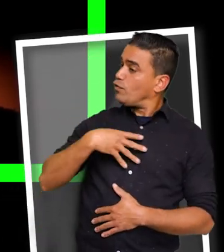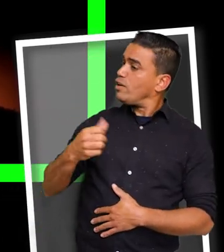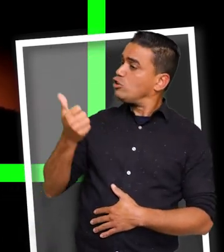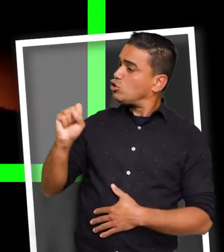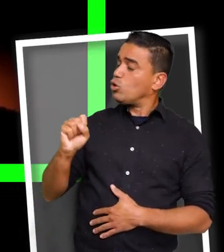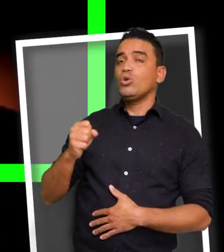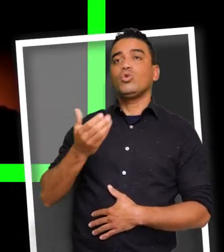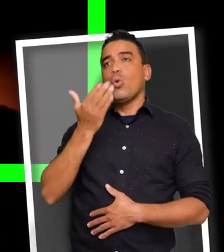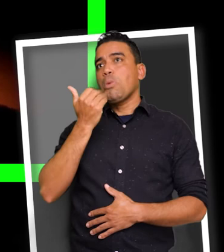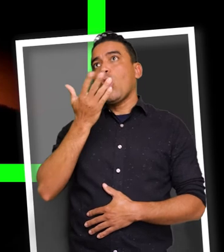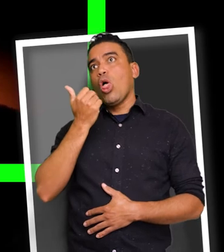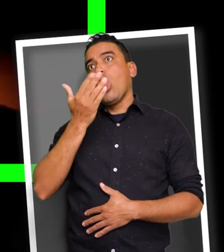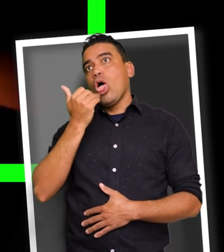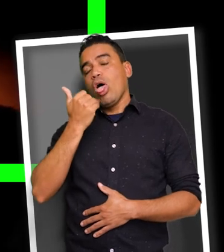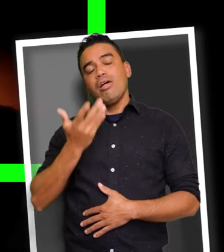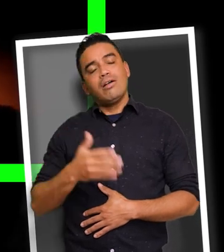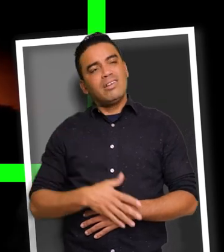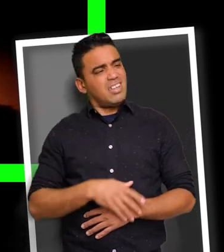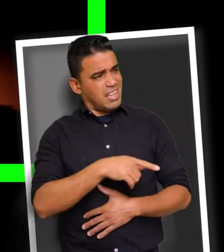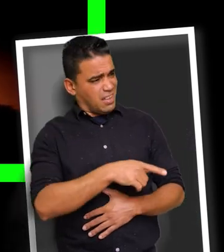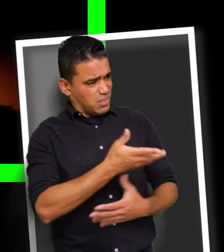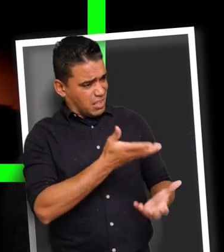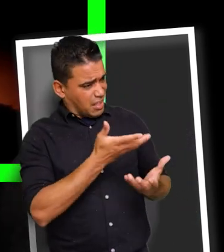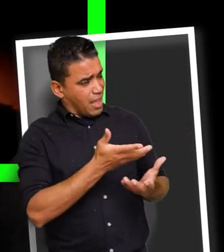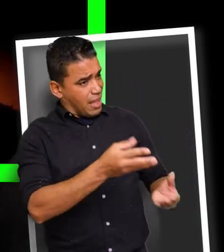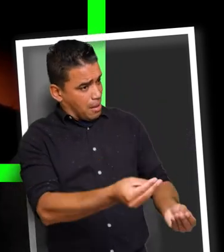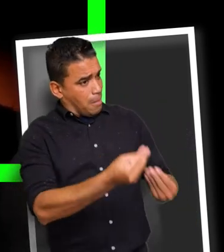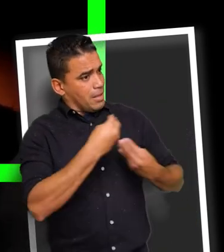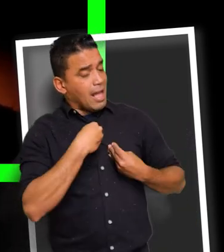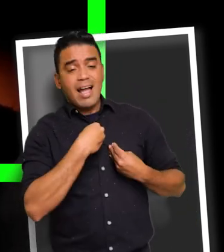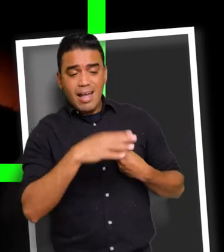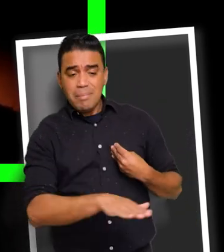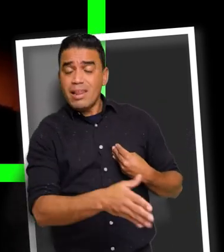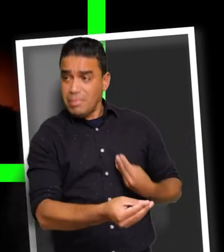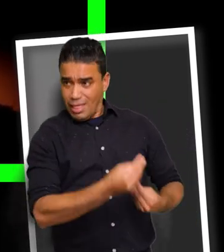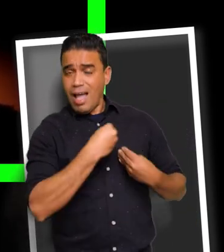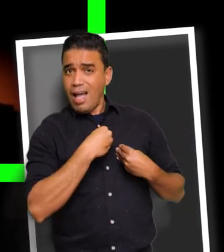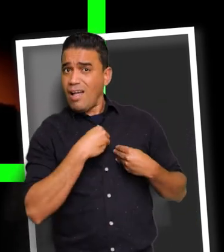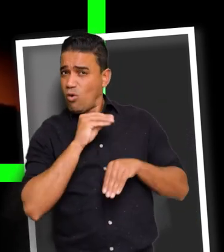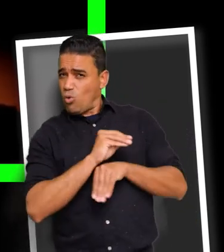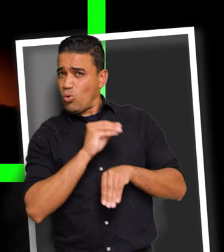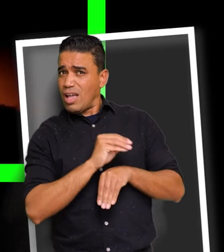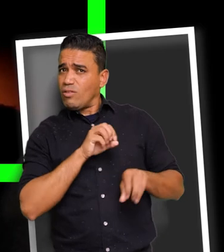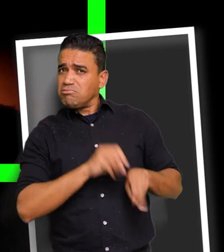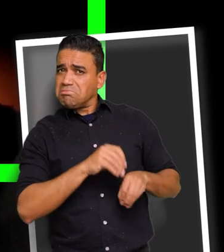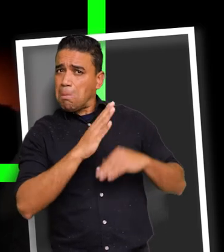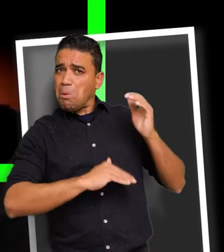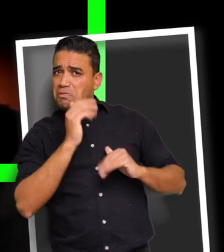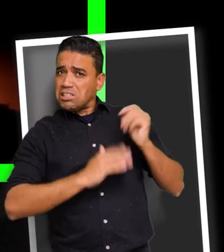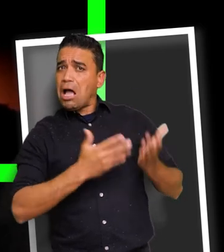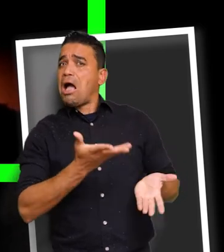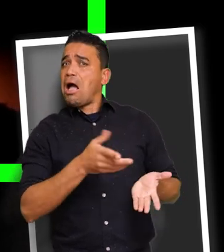18 bocas pra comer. Se a senhora aceitar me dar esse menino pra eu criar, dona, eu ensino a ele uma